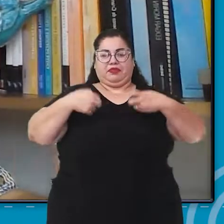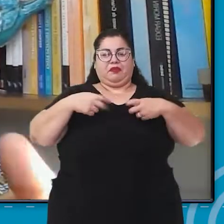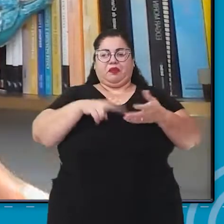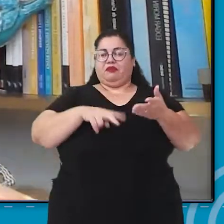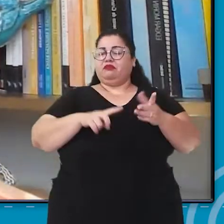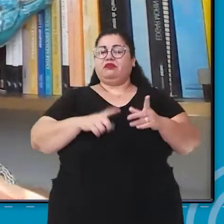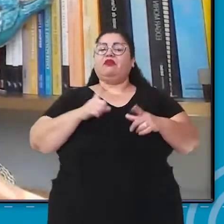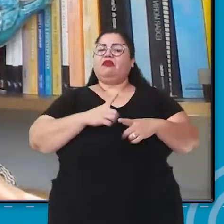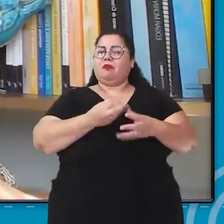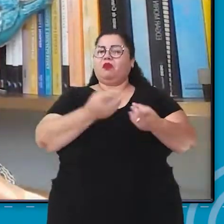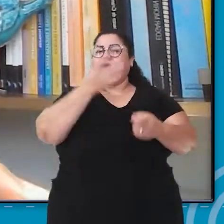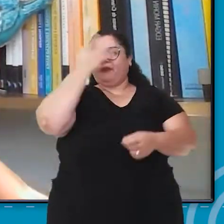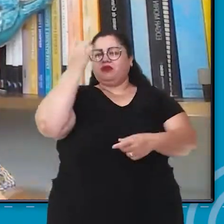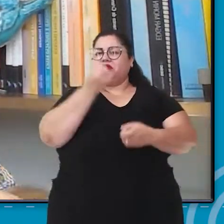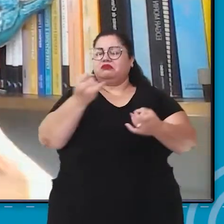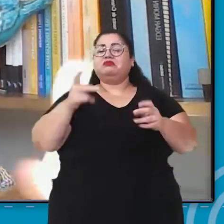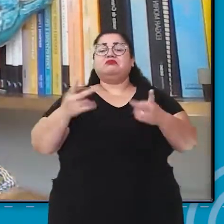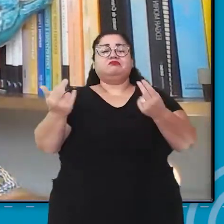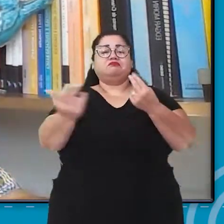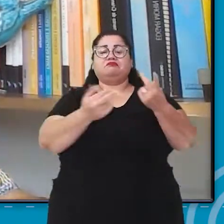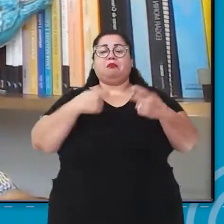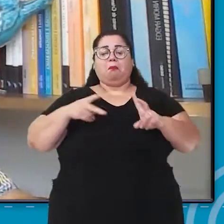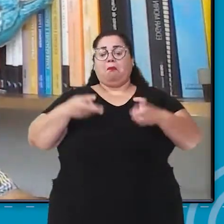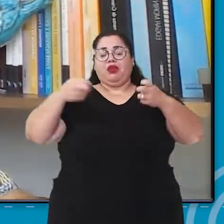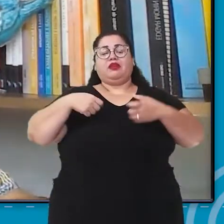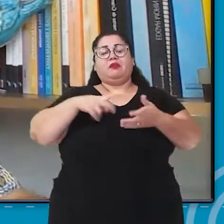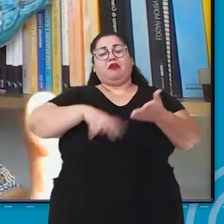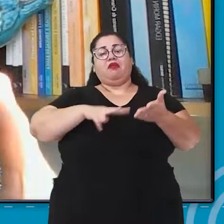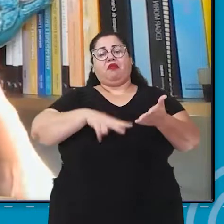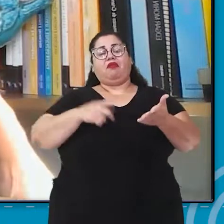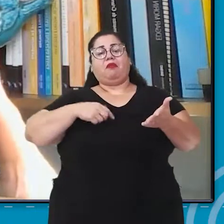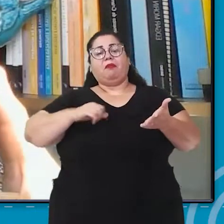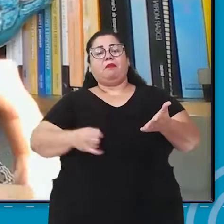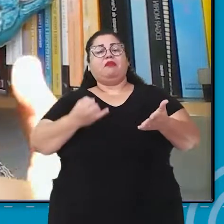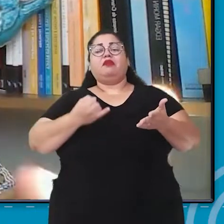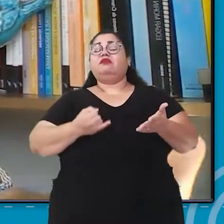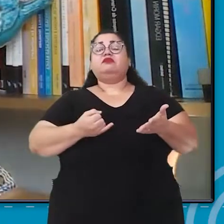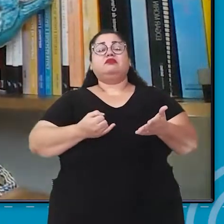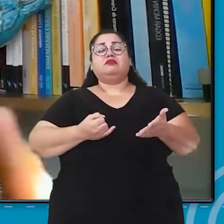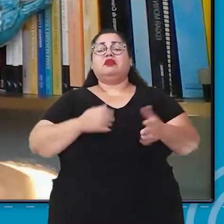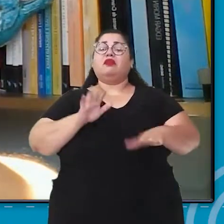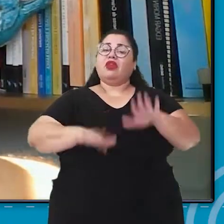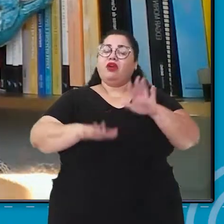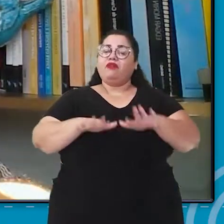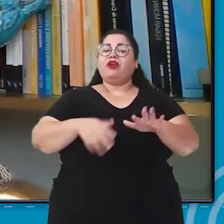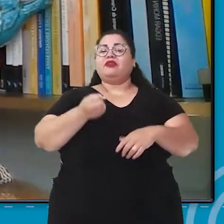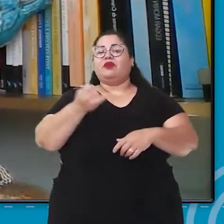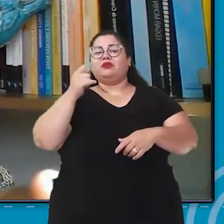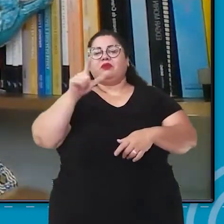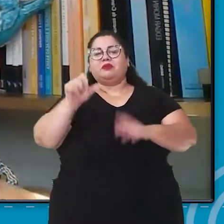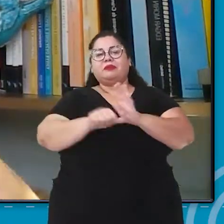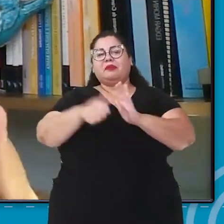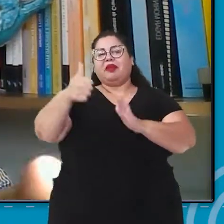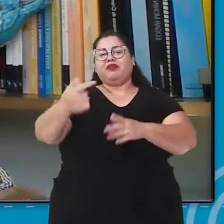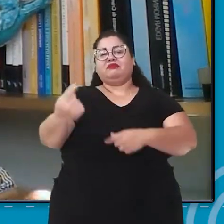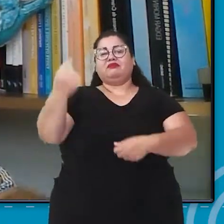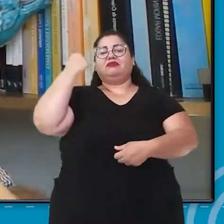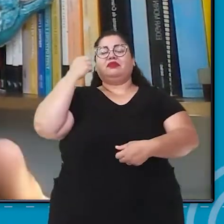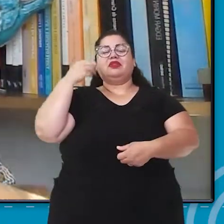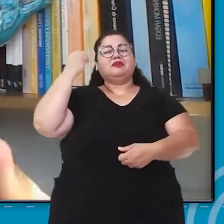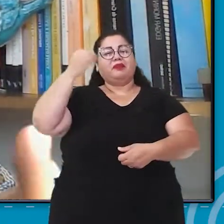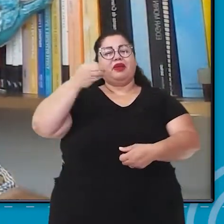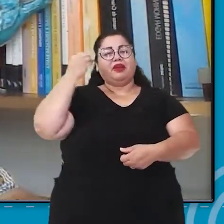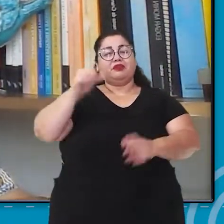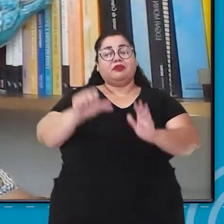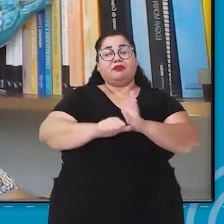leitor. Na verdade, tem muitas pessoas que também não se reconhecem, porque talvez uma das primeiras experiências